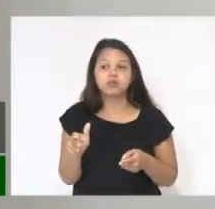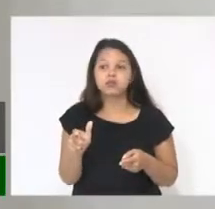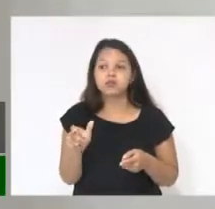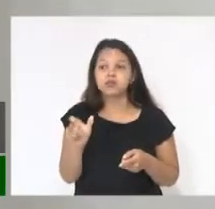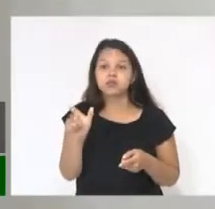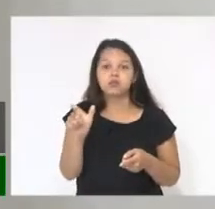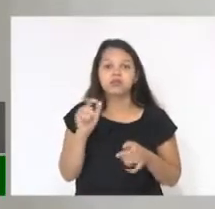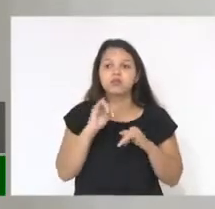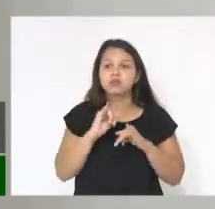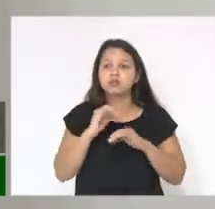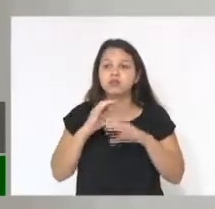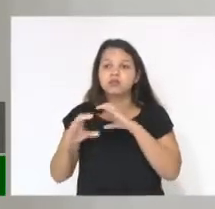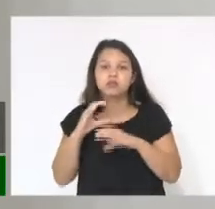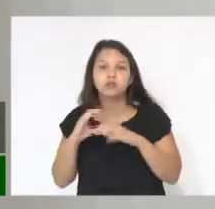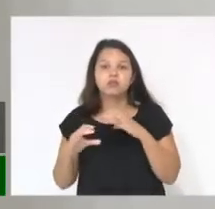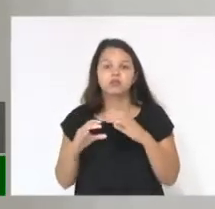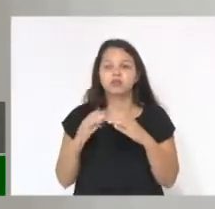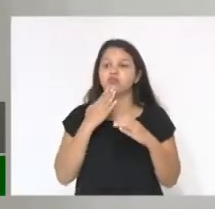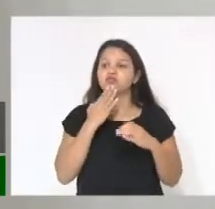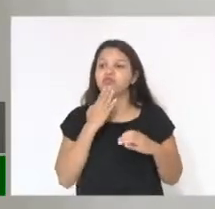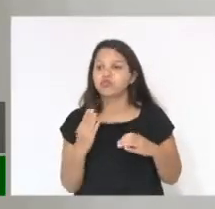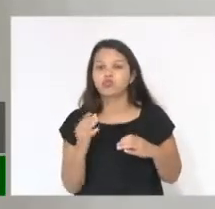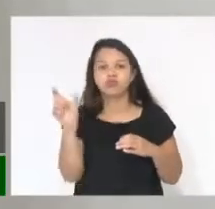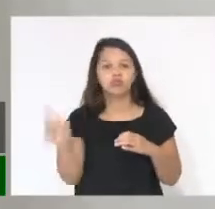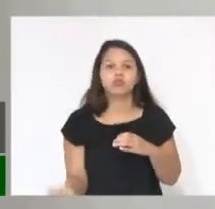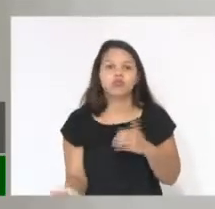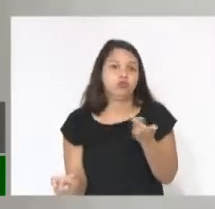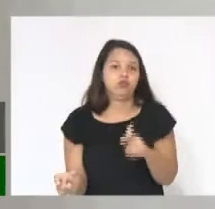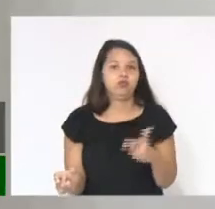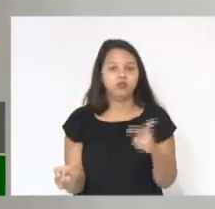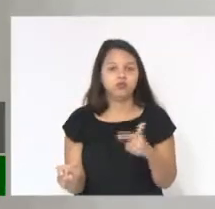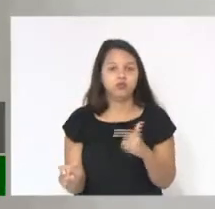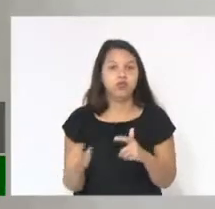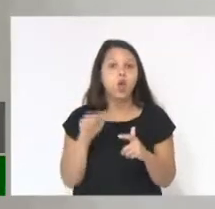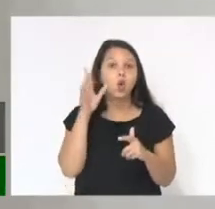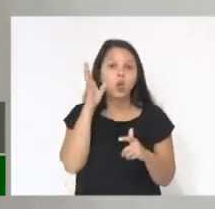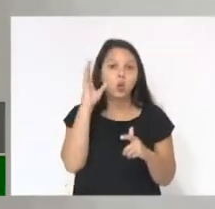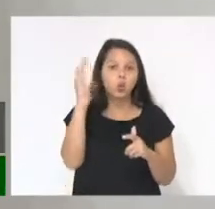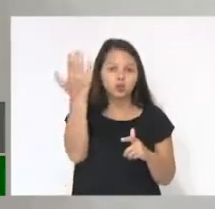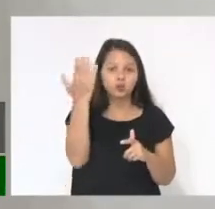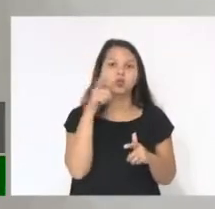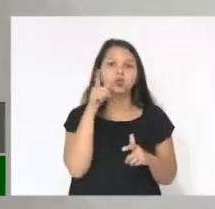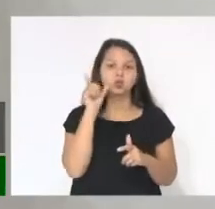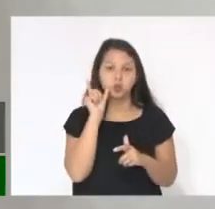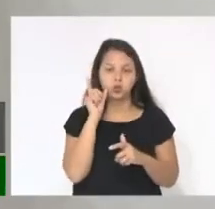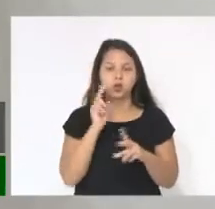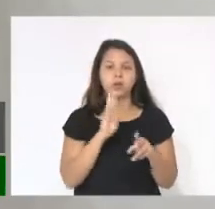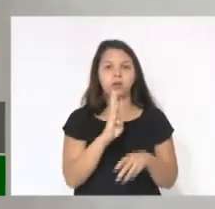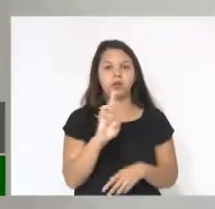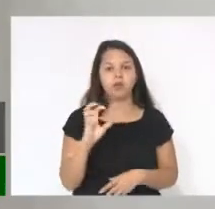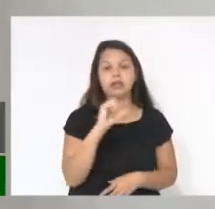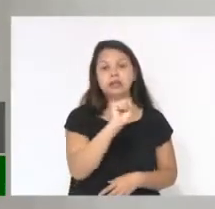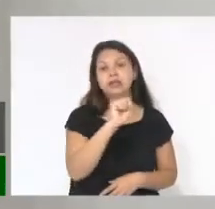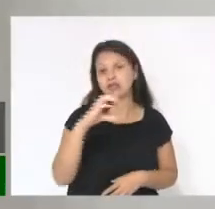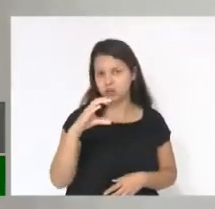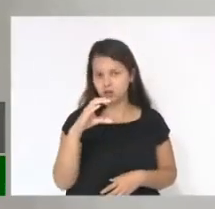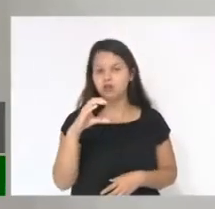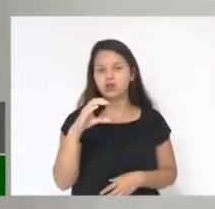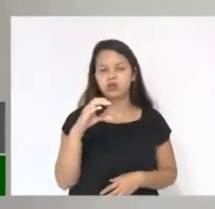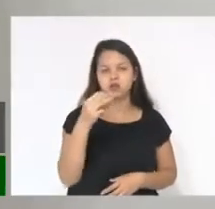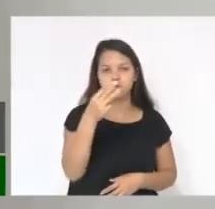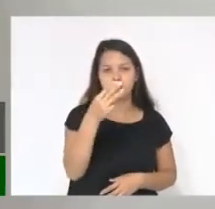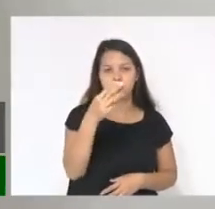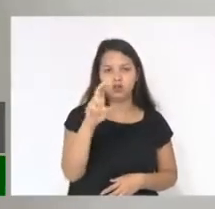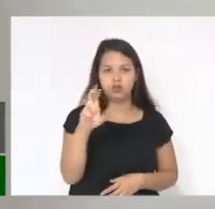se comunicar, para quem solicitar. E o que aconteceu ontem na 350, na SC350, de Le